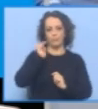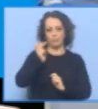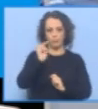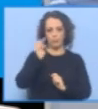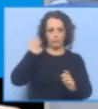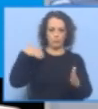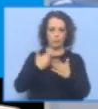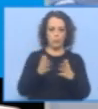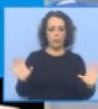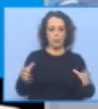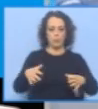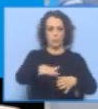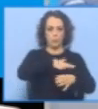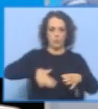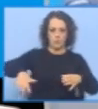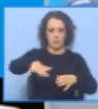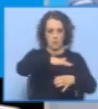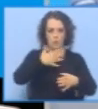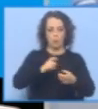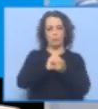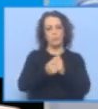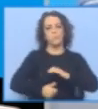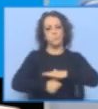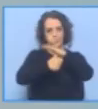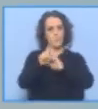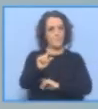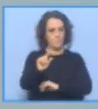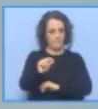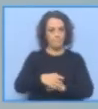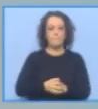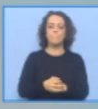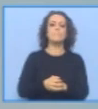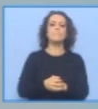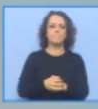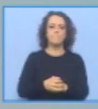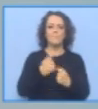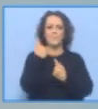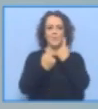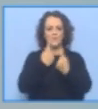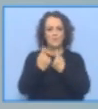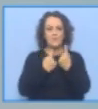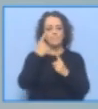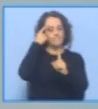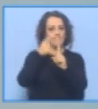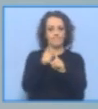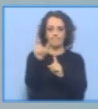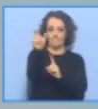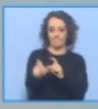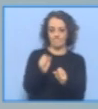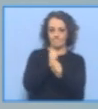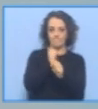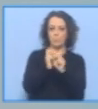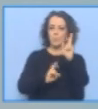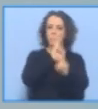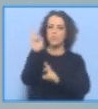como comunidade e agora como paróquia também. E muitas vezes se associa o trabalho do missionário a esse desafio